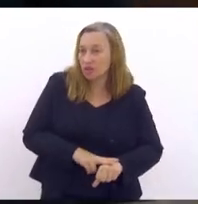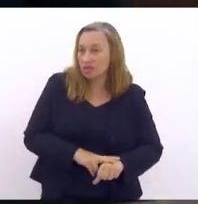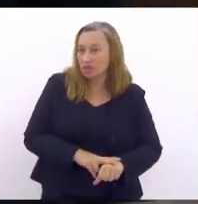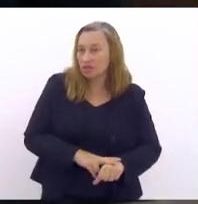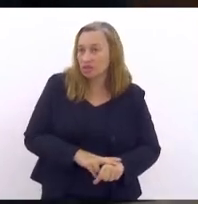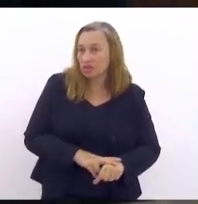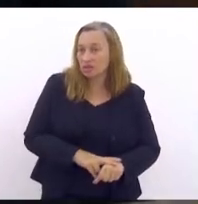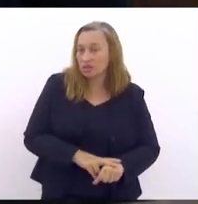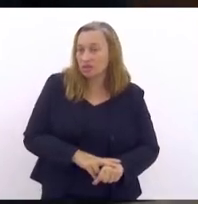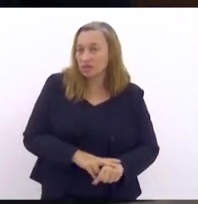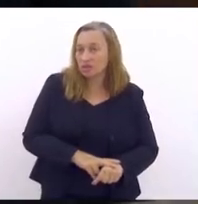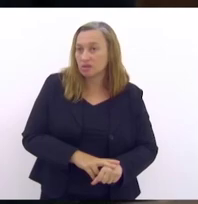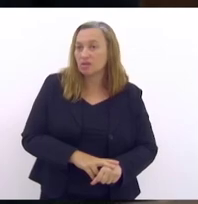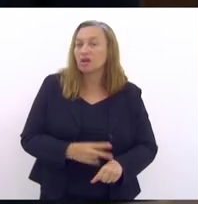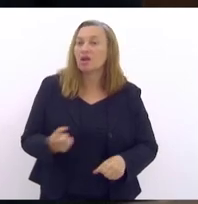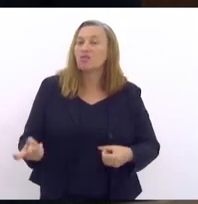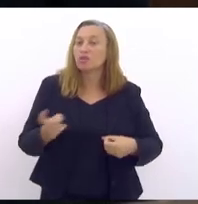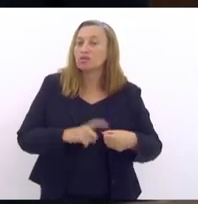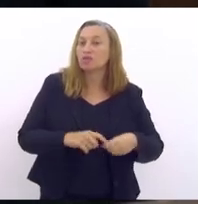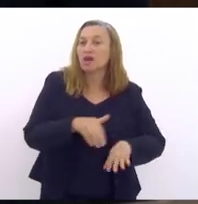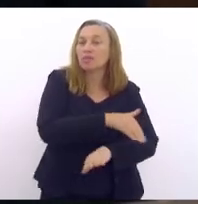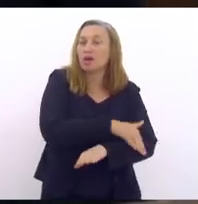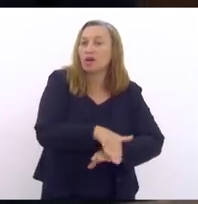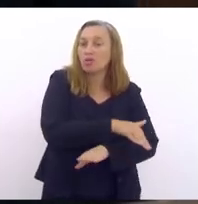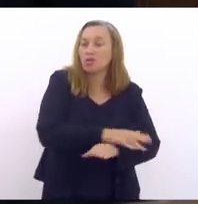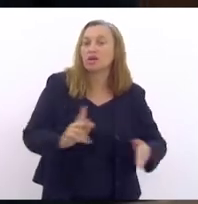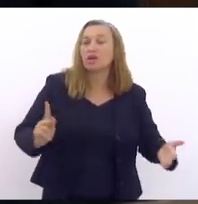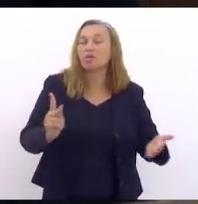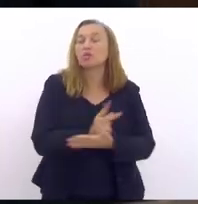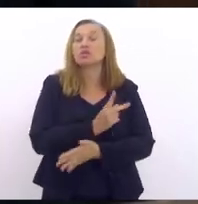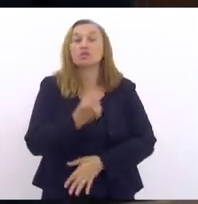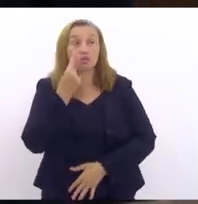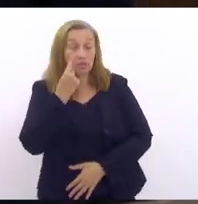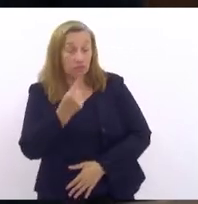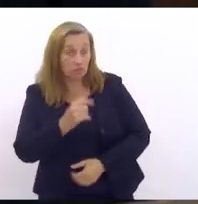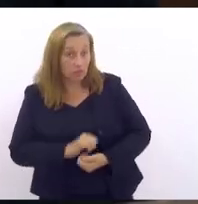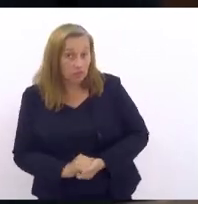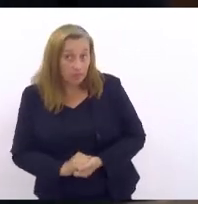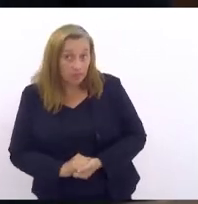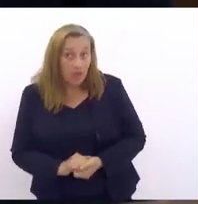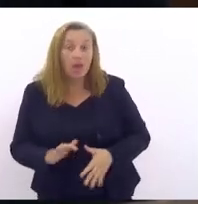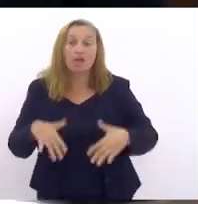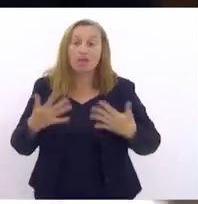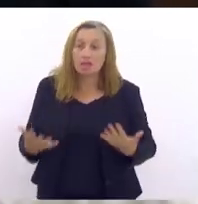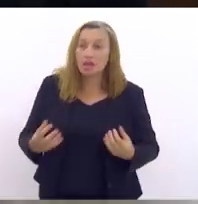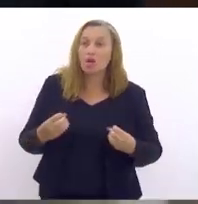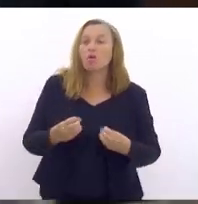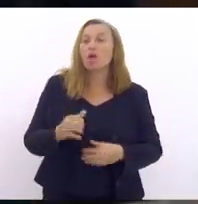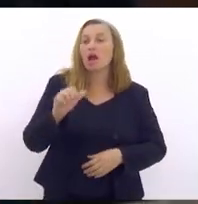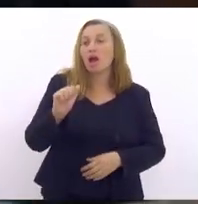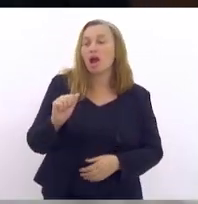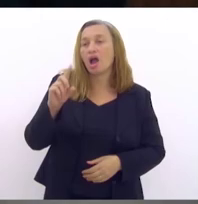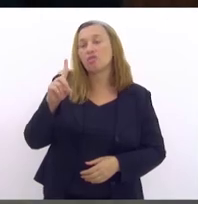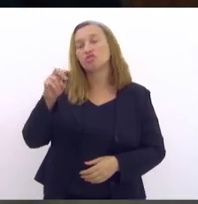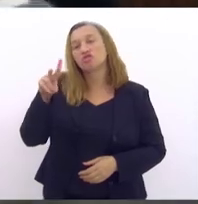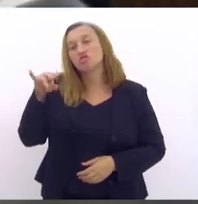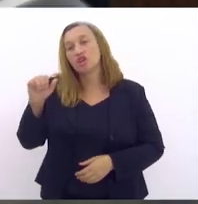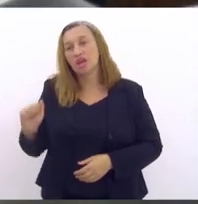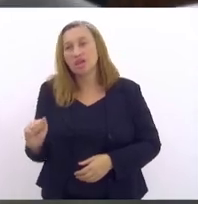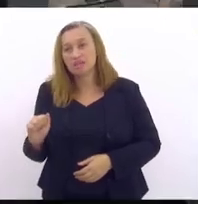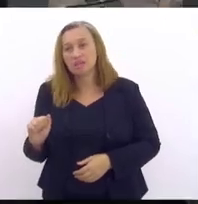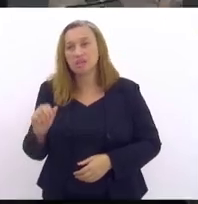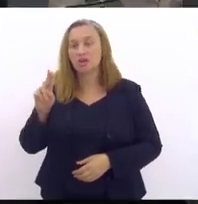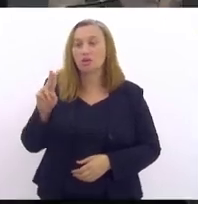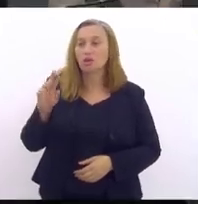viesse a estar na rua e acontecer aquilo que aconteceu. Então, a audiência de custódia, ela existe